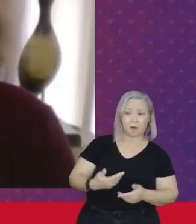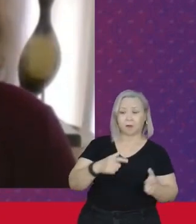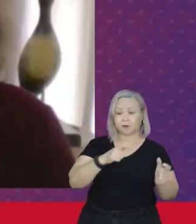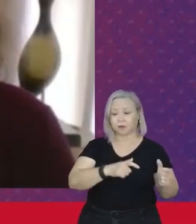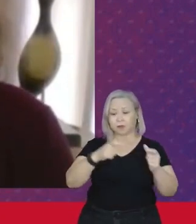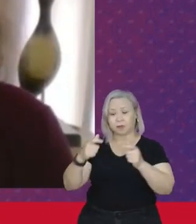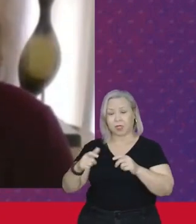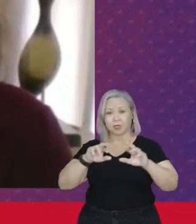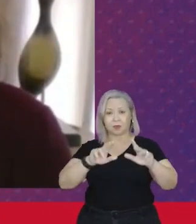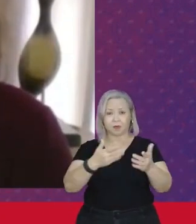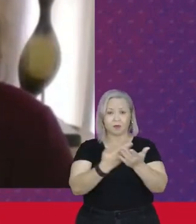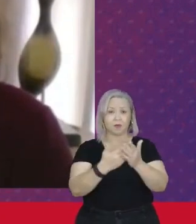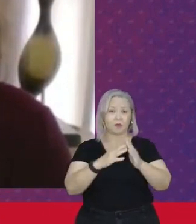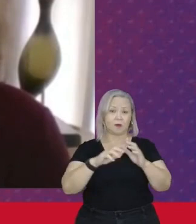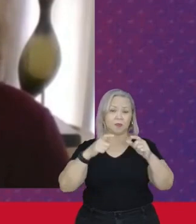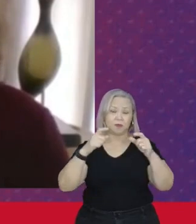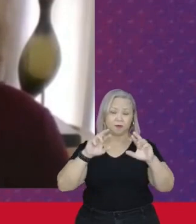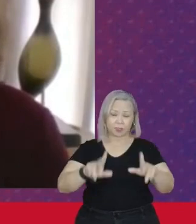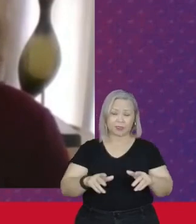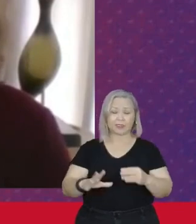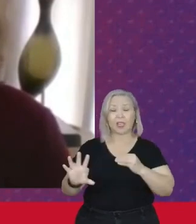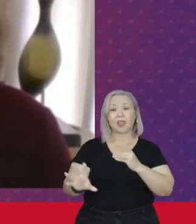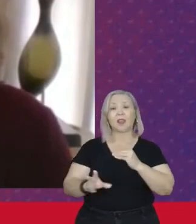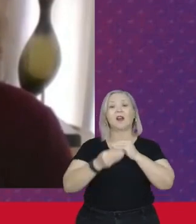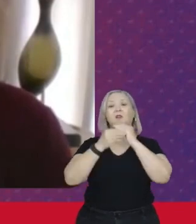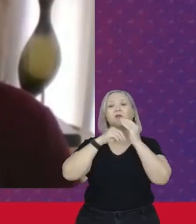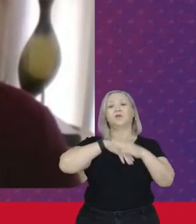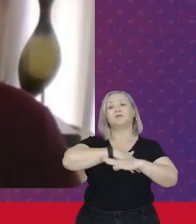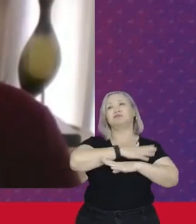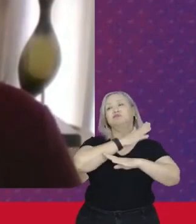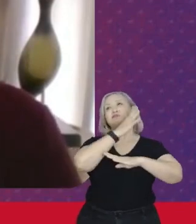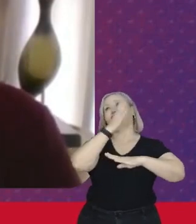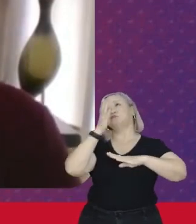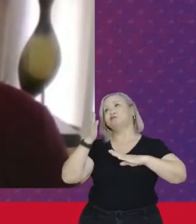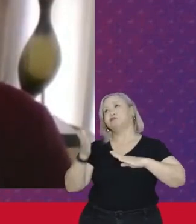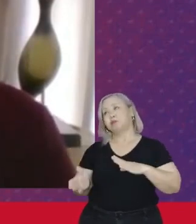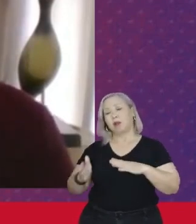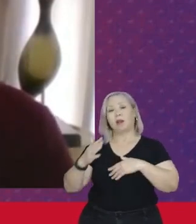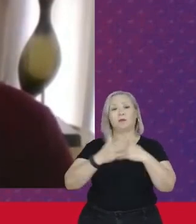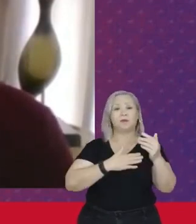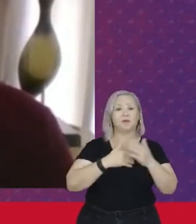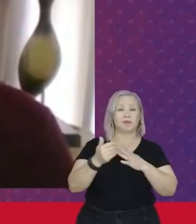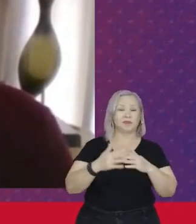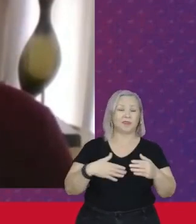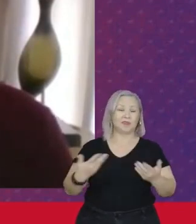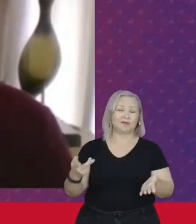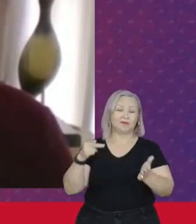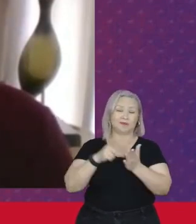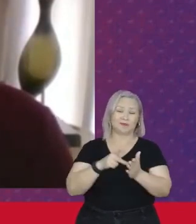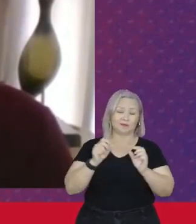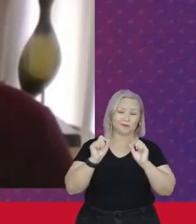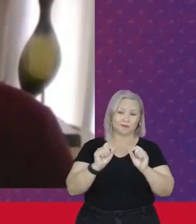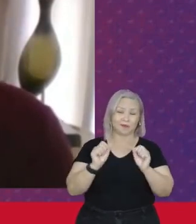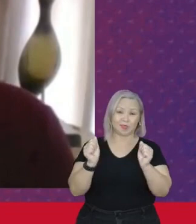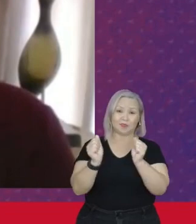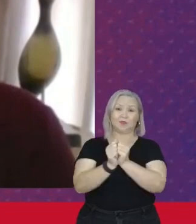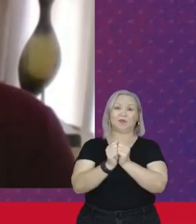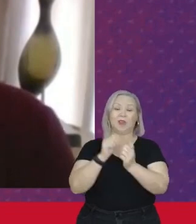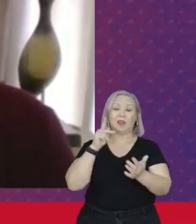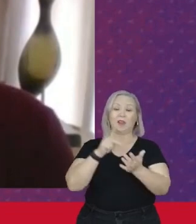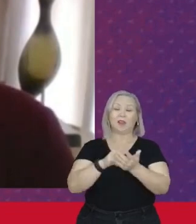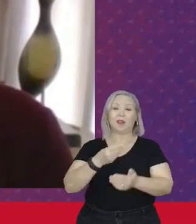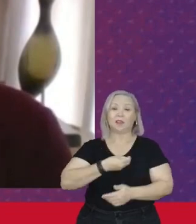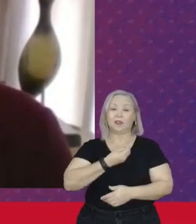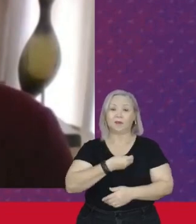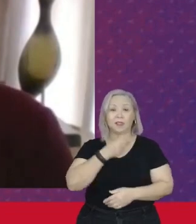o acúmulo de jornada profissional que se junta à realidade de vida de várias mulheres, que é